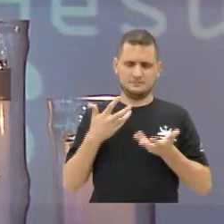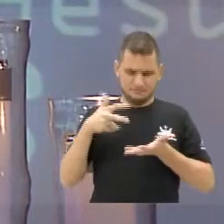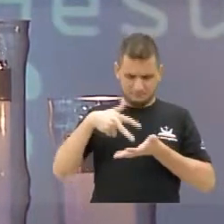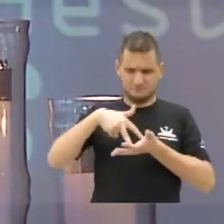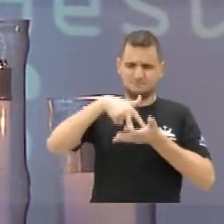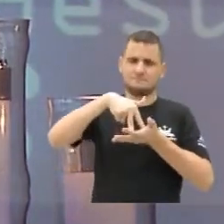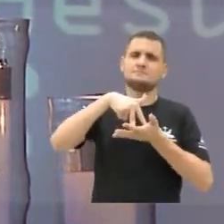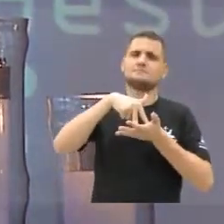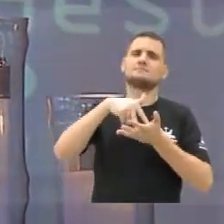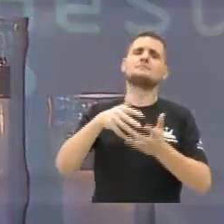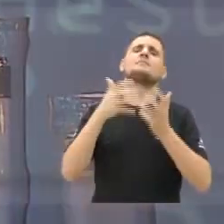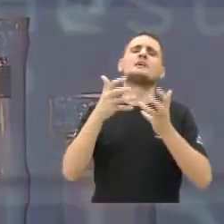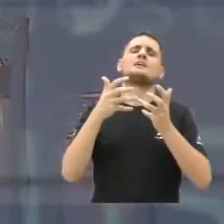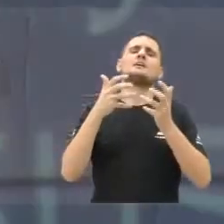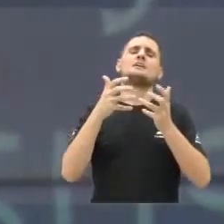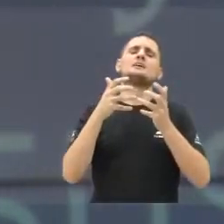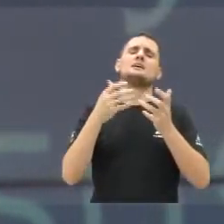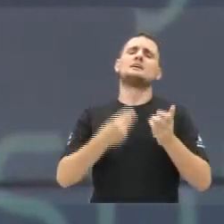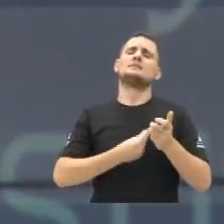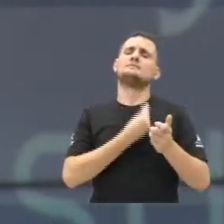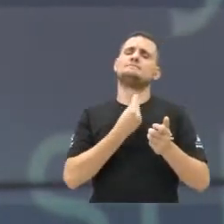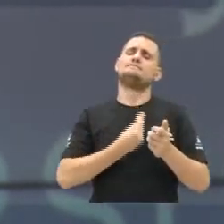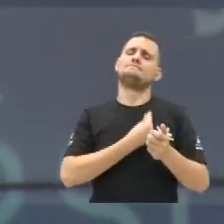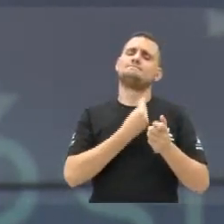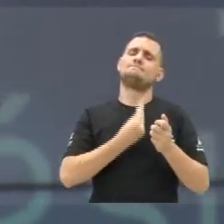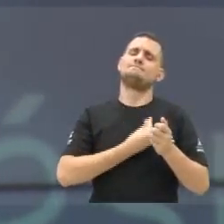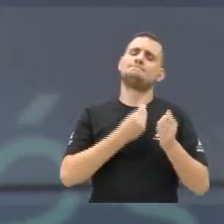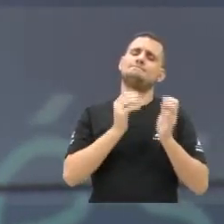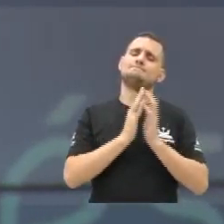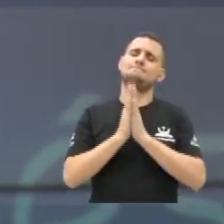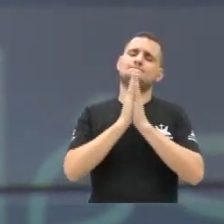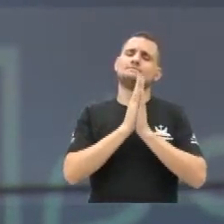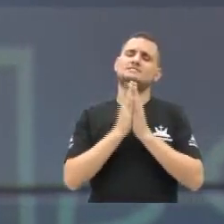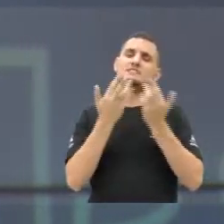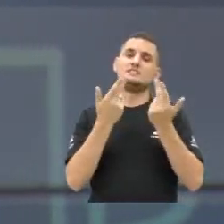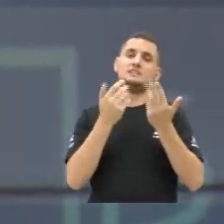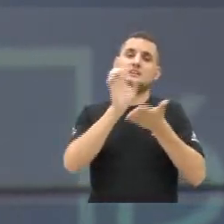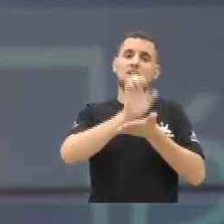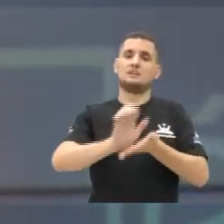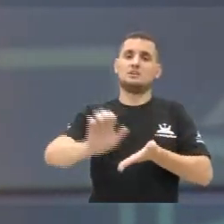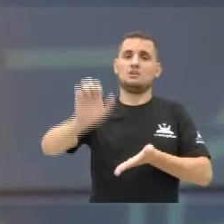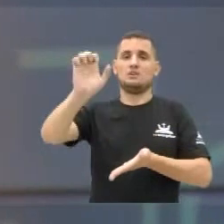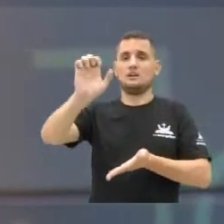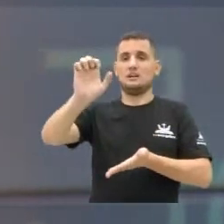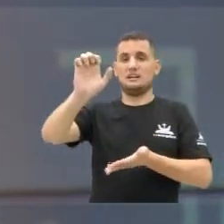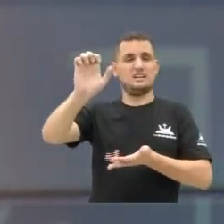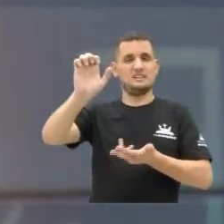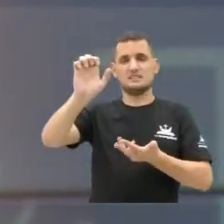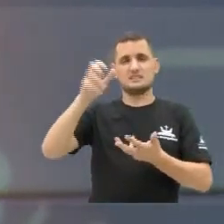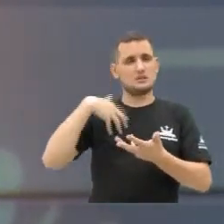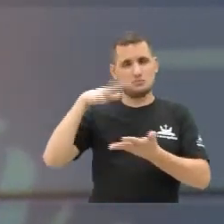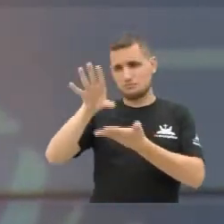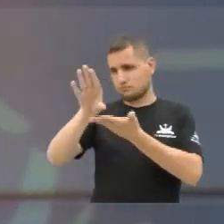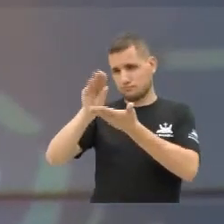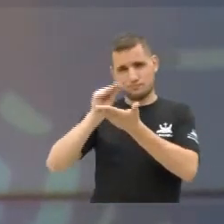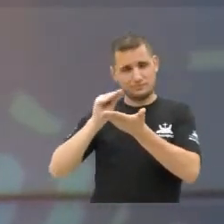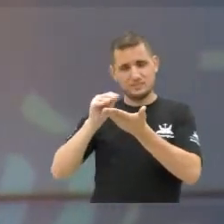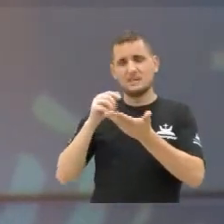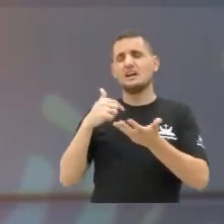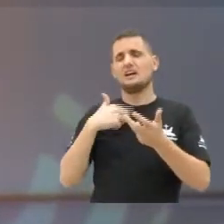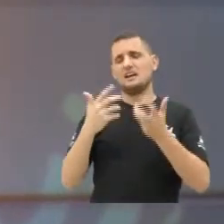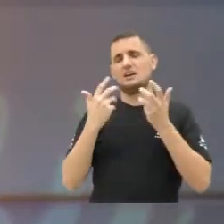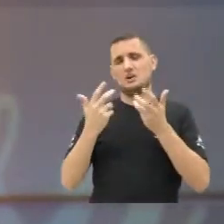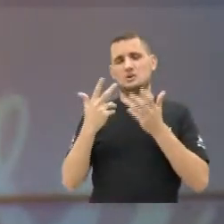Eu quero caminhar na vida. Como Elias caminhou. Eu vou me